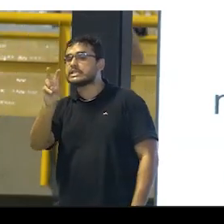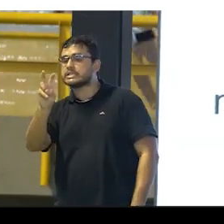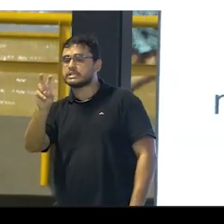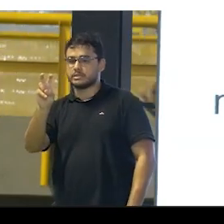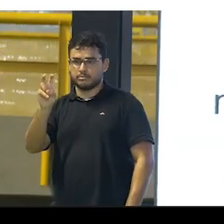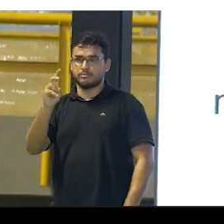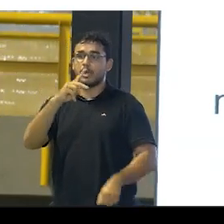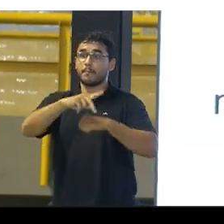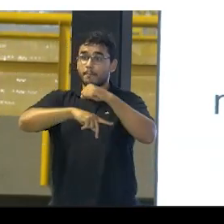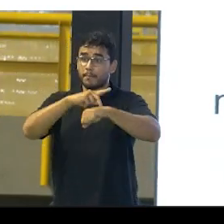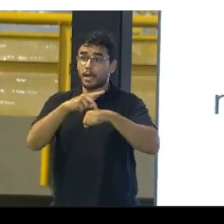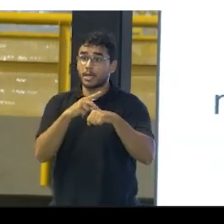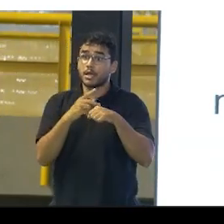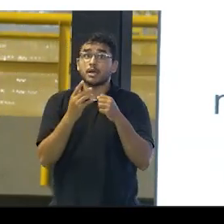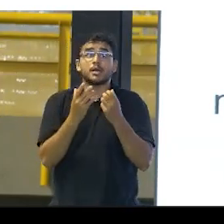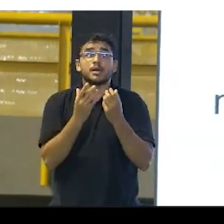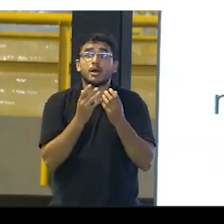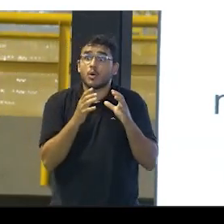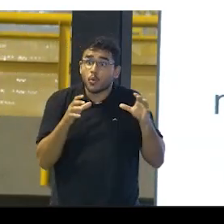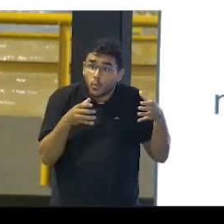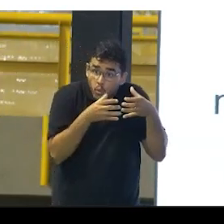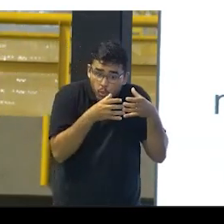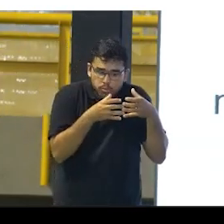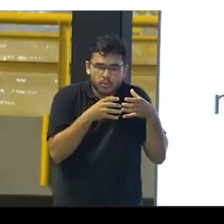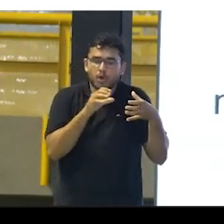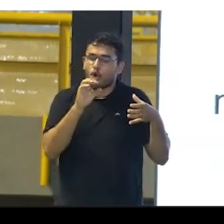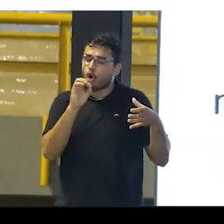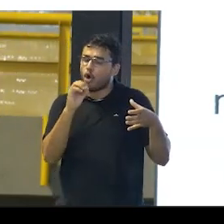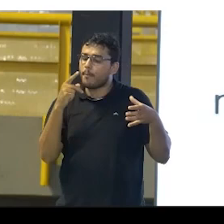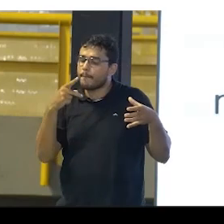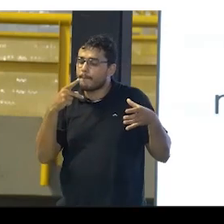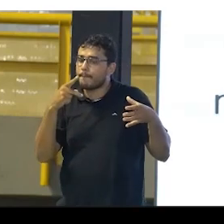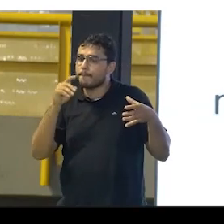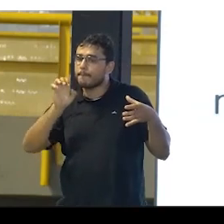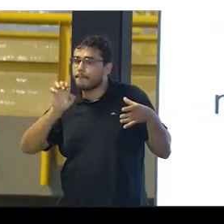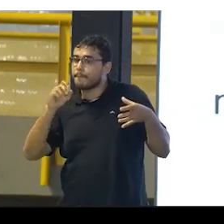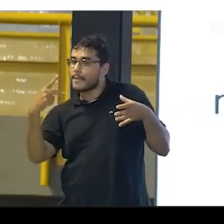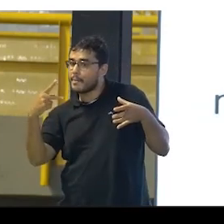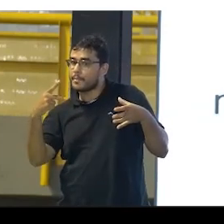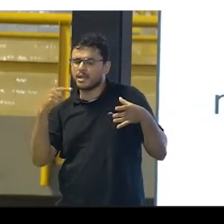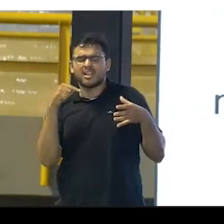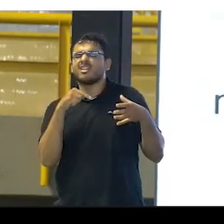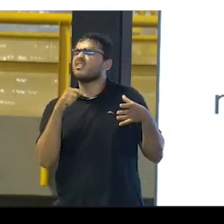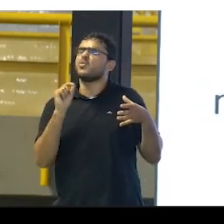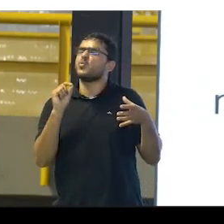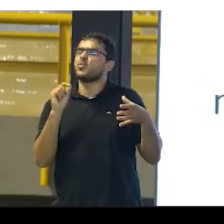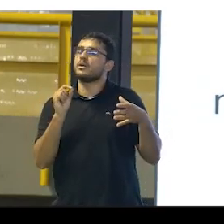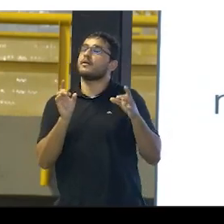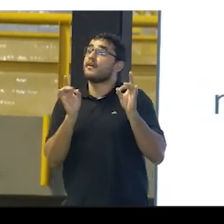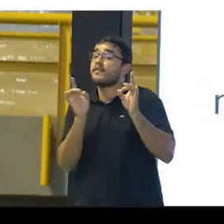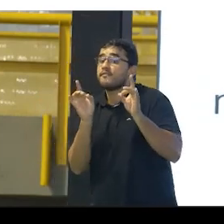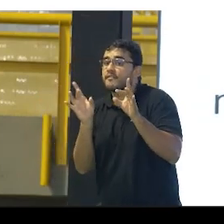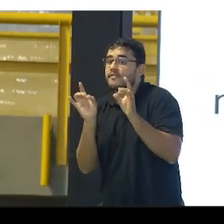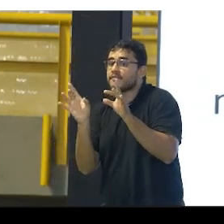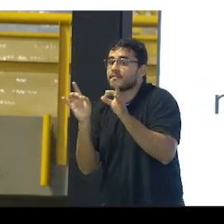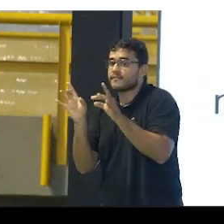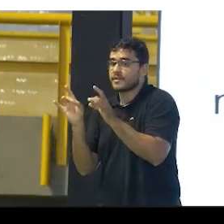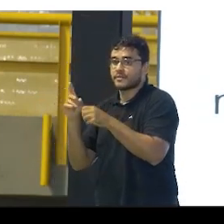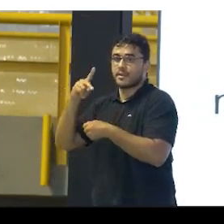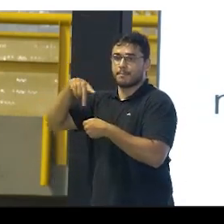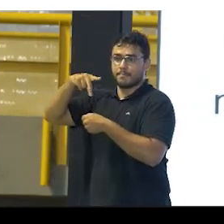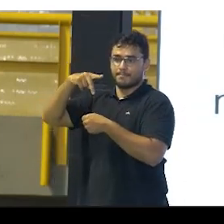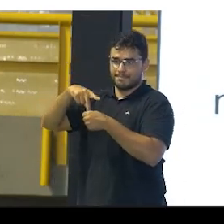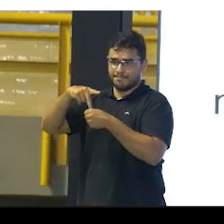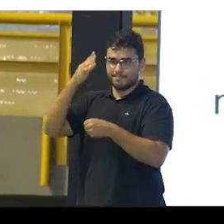boa parte da produção internacional de petróleo. Ponto. Tá? Esses países, hoje, se